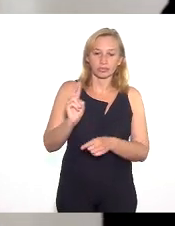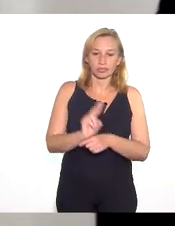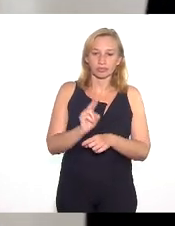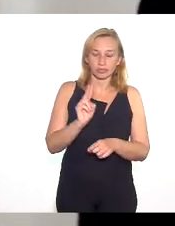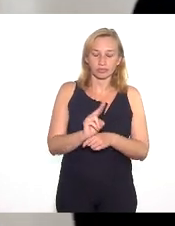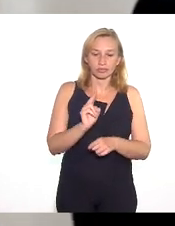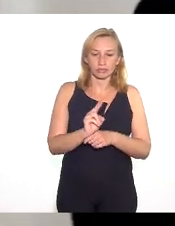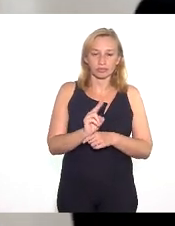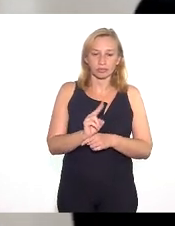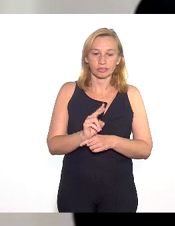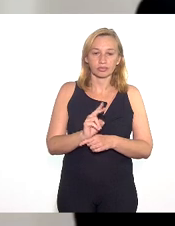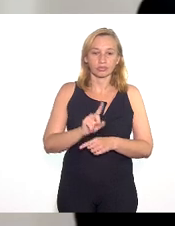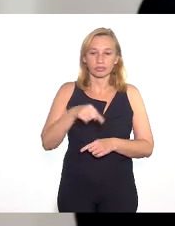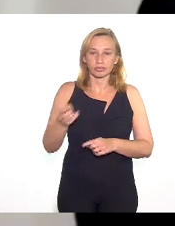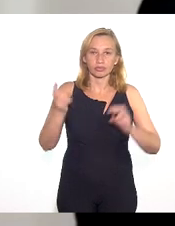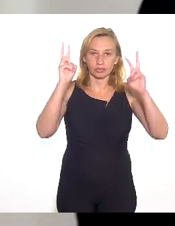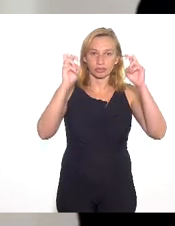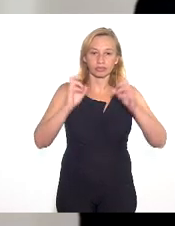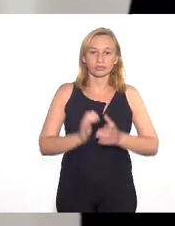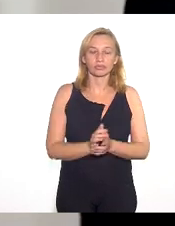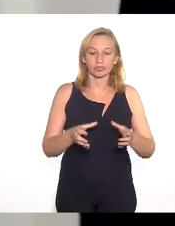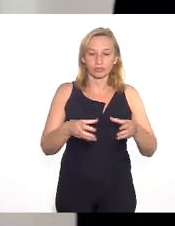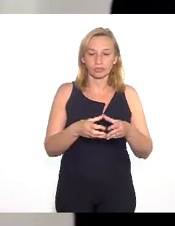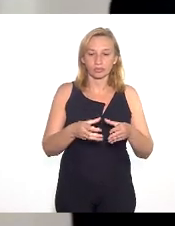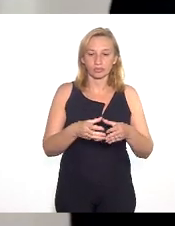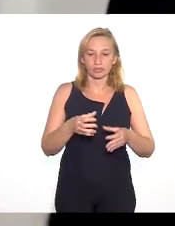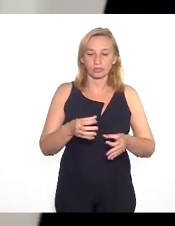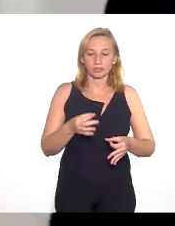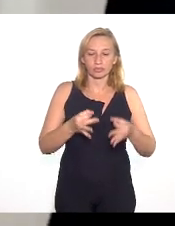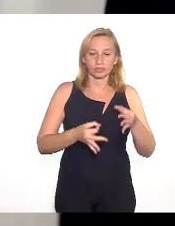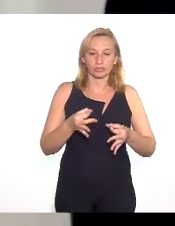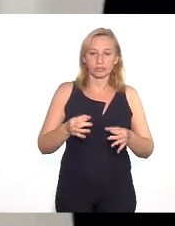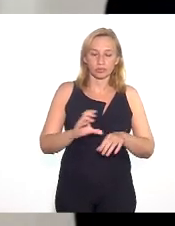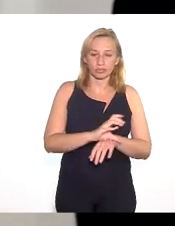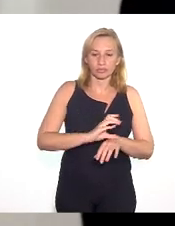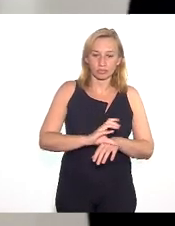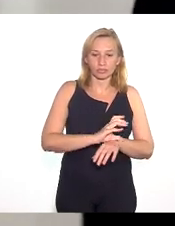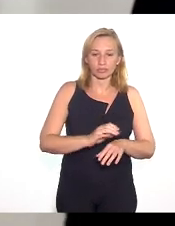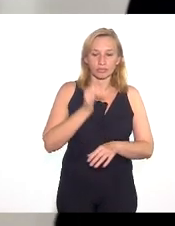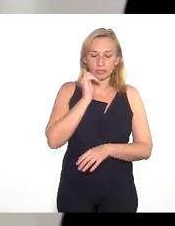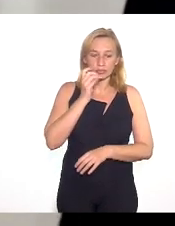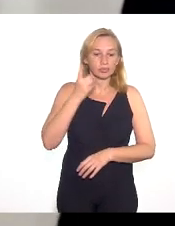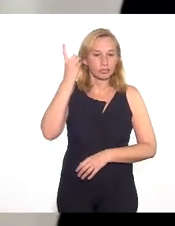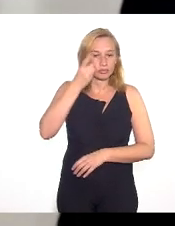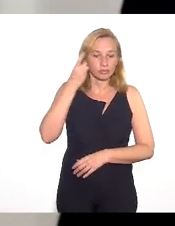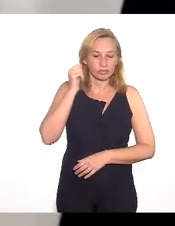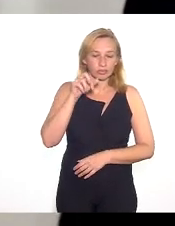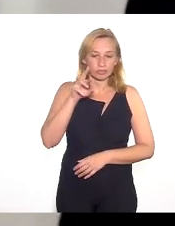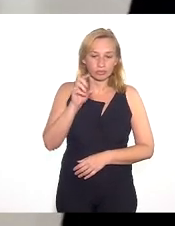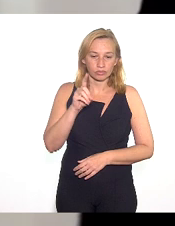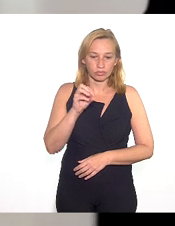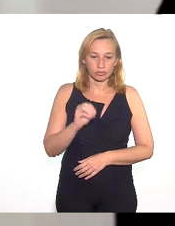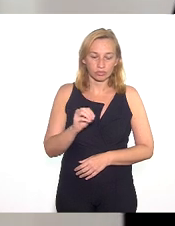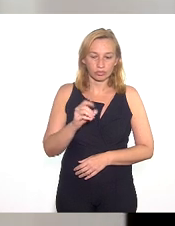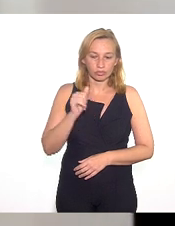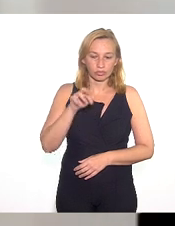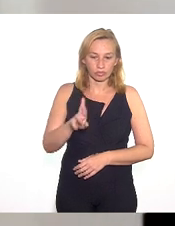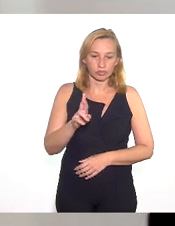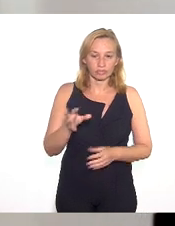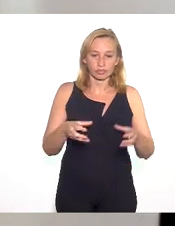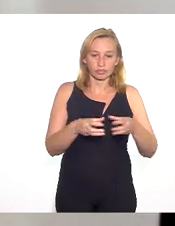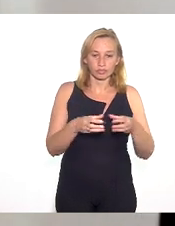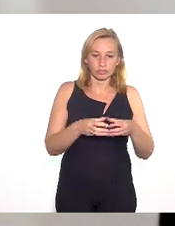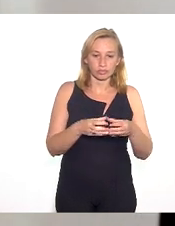permanente e dá outras providências. Parecer da Comissão de Constituição e Justiça pela condicionalidade. Relator deputado Rodrigo Bacelar. Pendendo de pareceres das